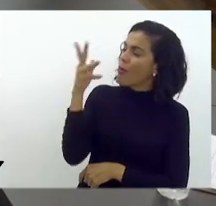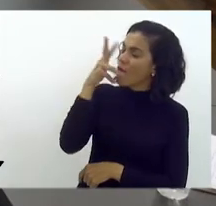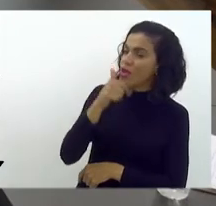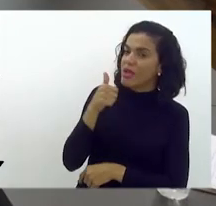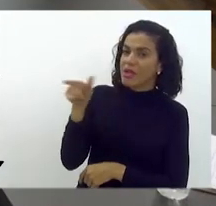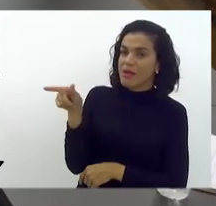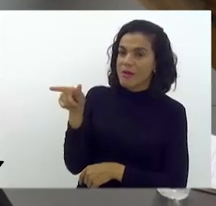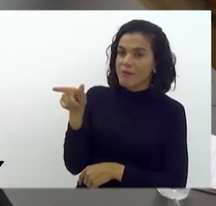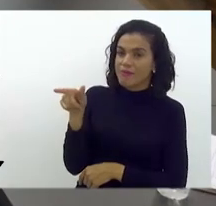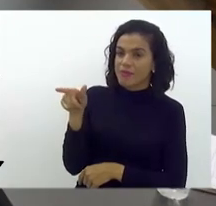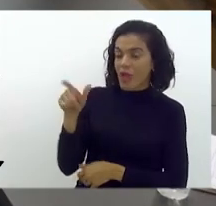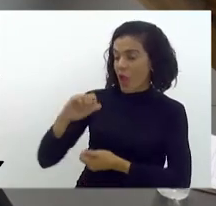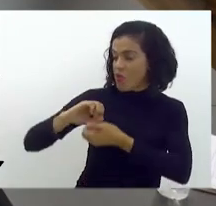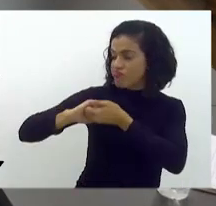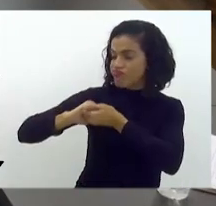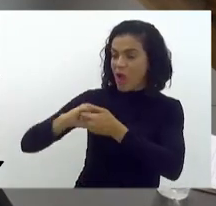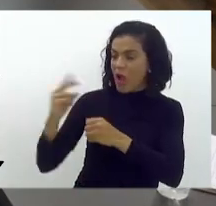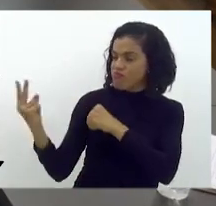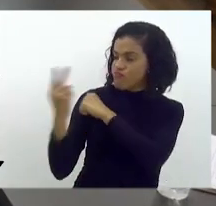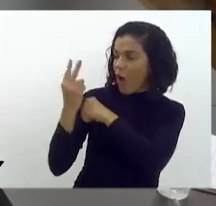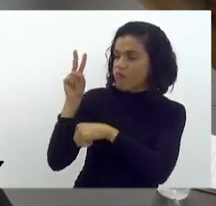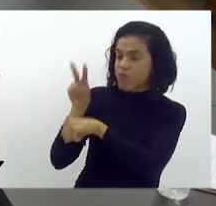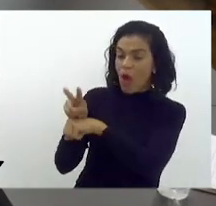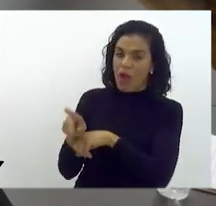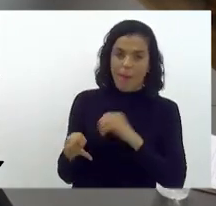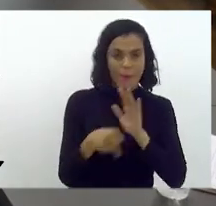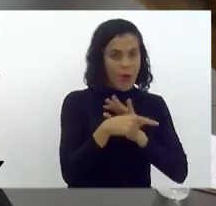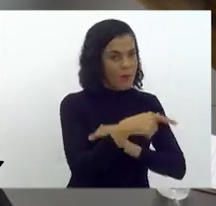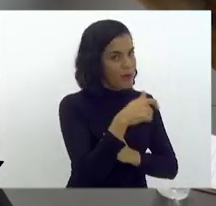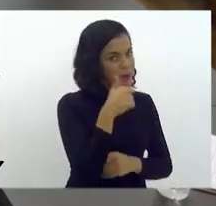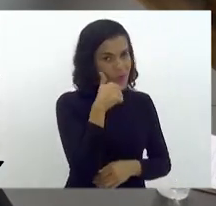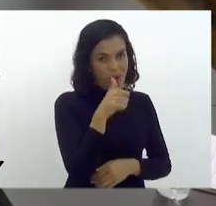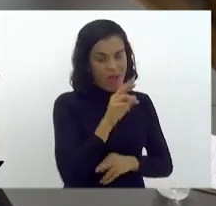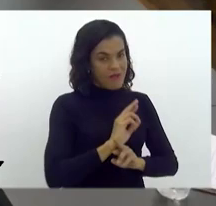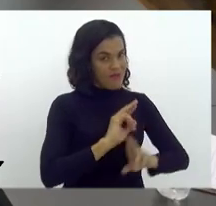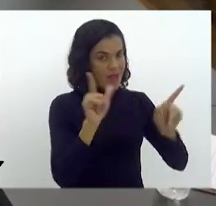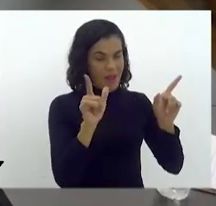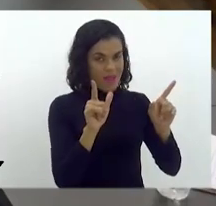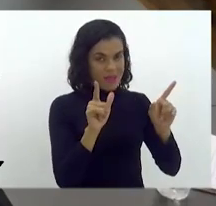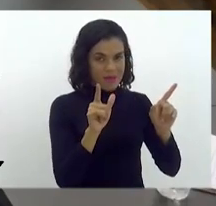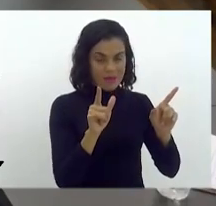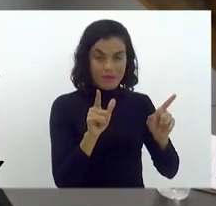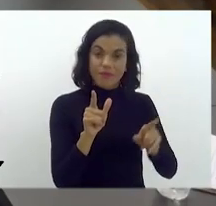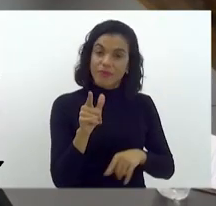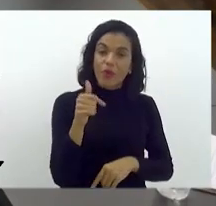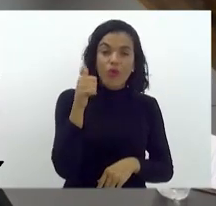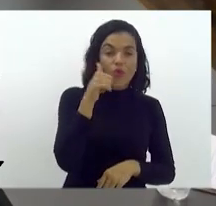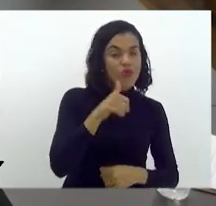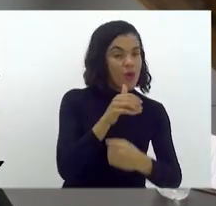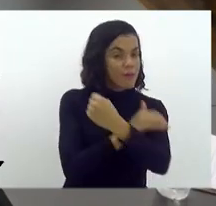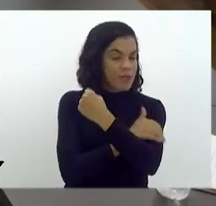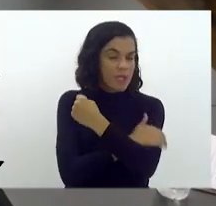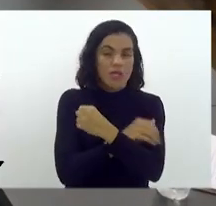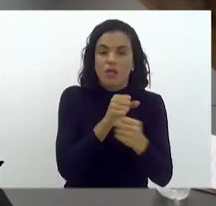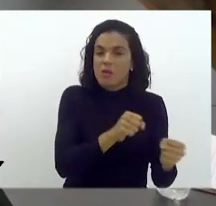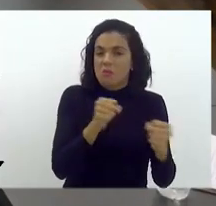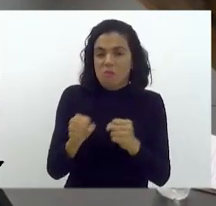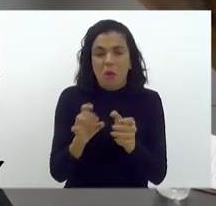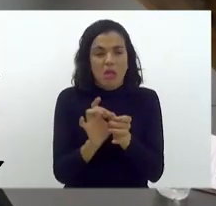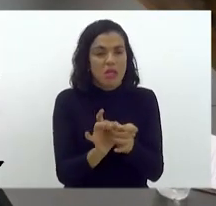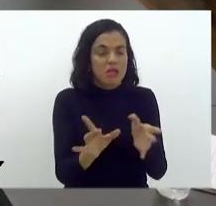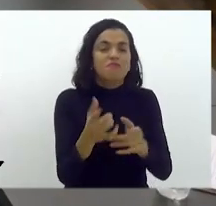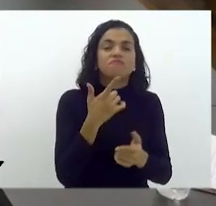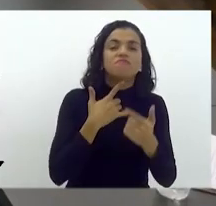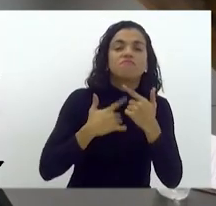é uma rede exatamente então é da mulher não tem esse negócio de patriarcado então assim o feminismo o poder você pode ser o que você quiser